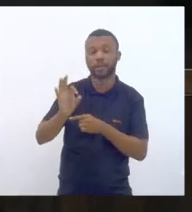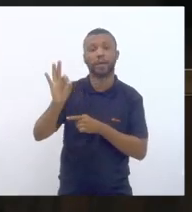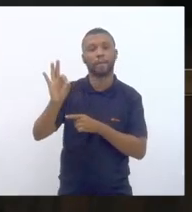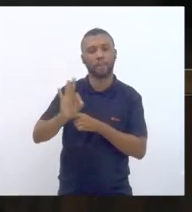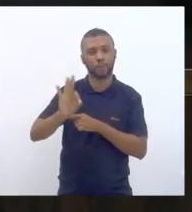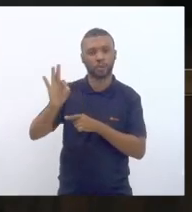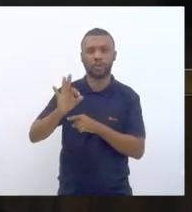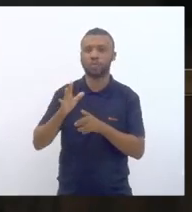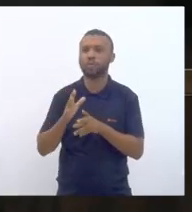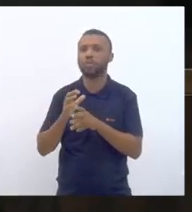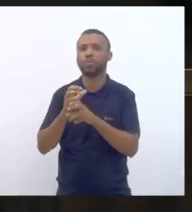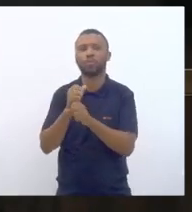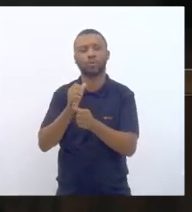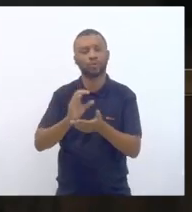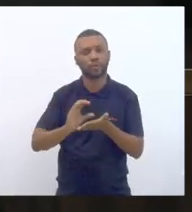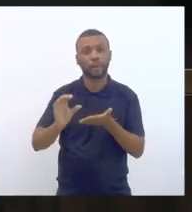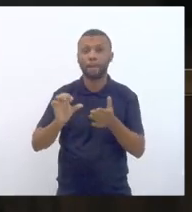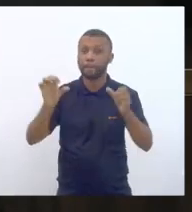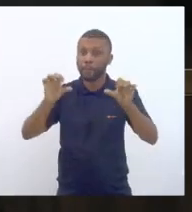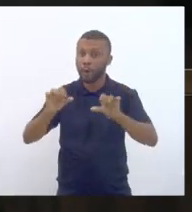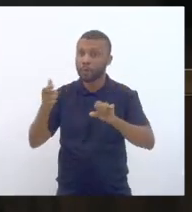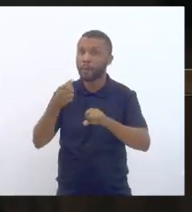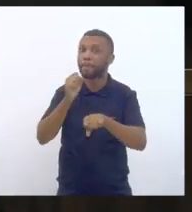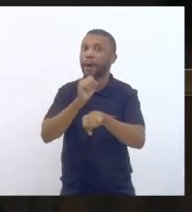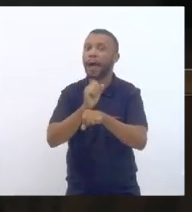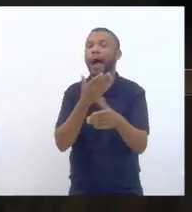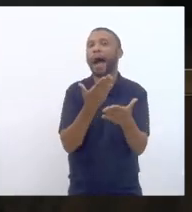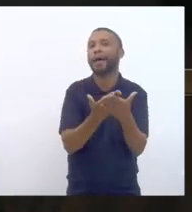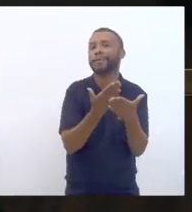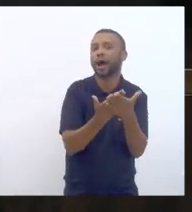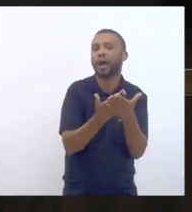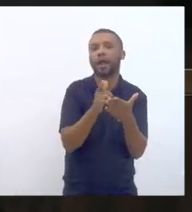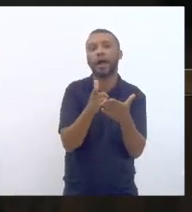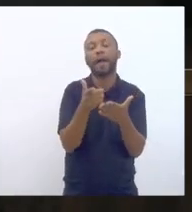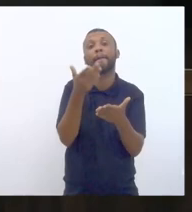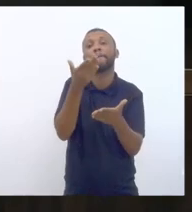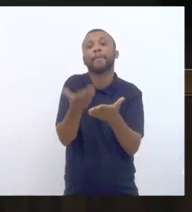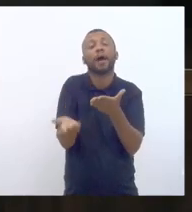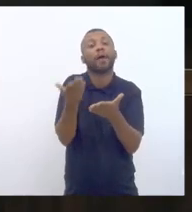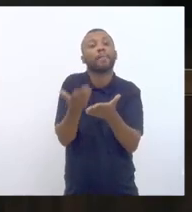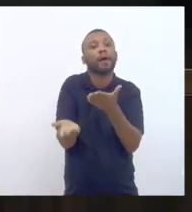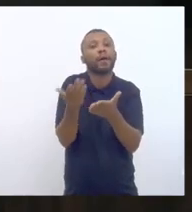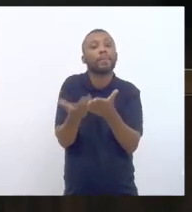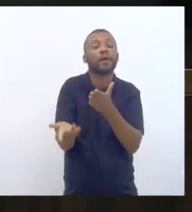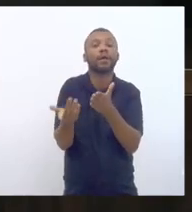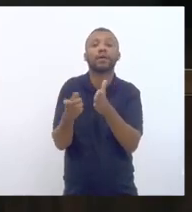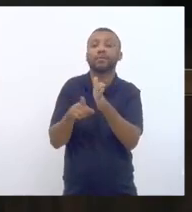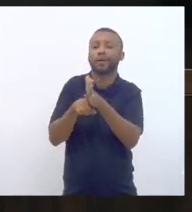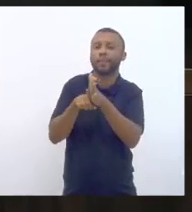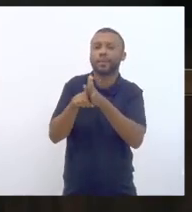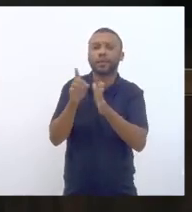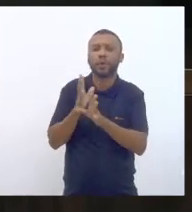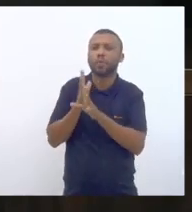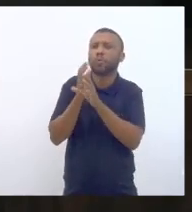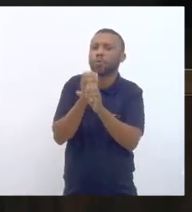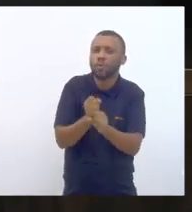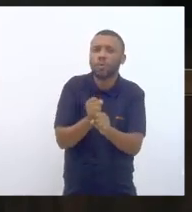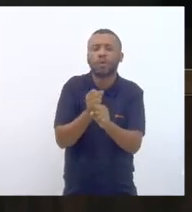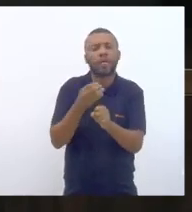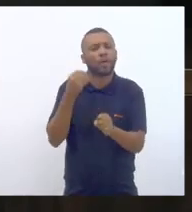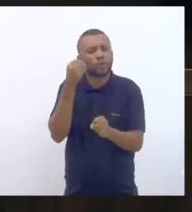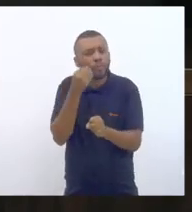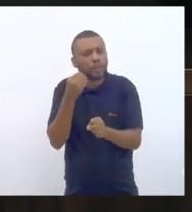do orçamento. Pior do que parar as aulas é perder todos os estudos, todos os